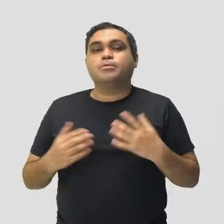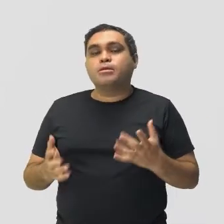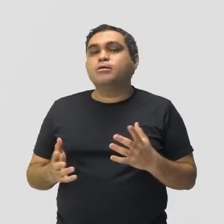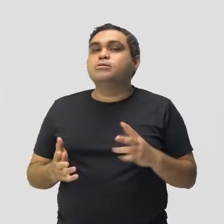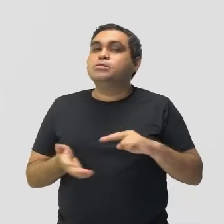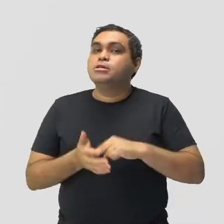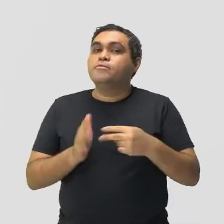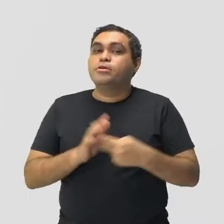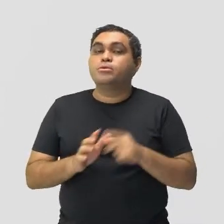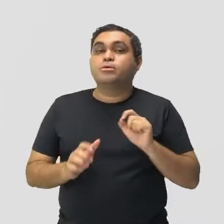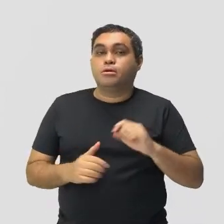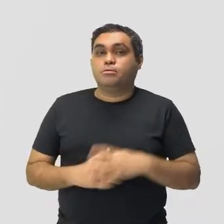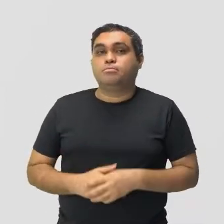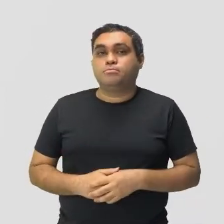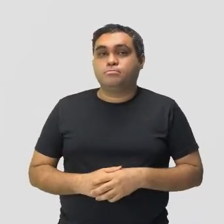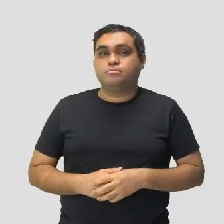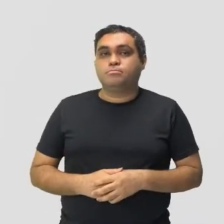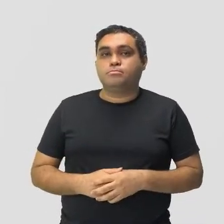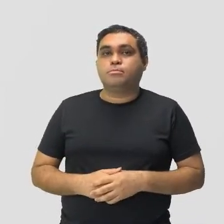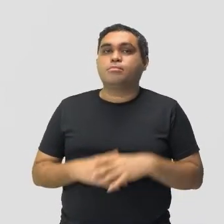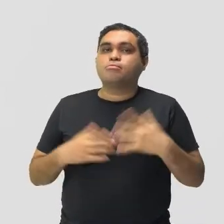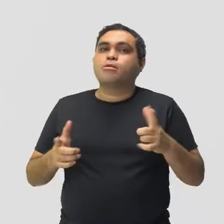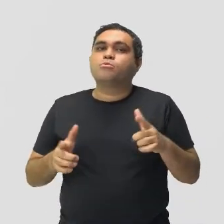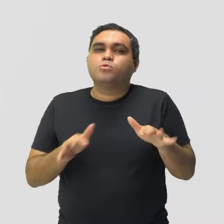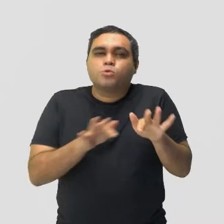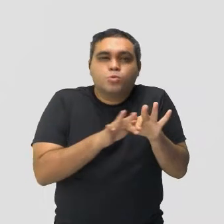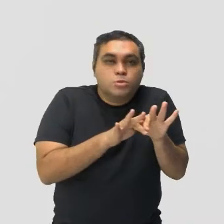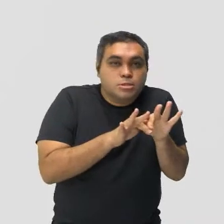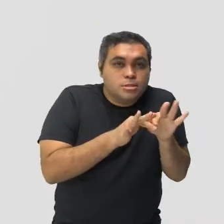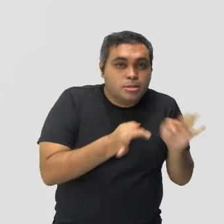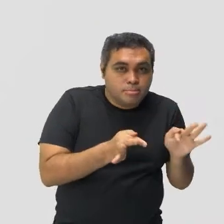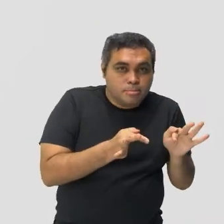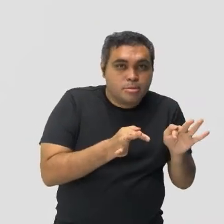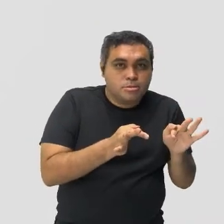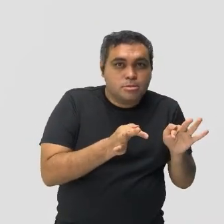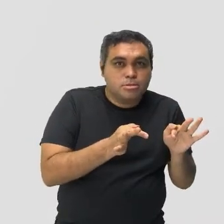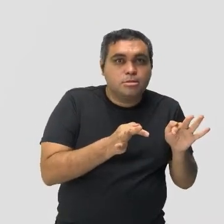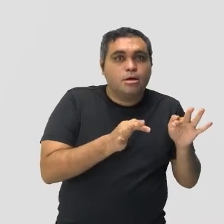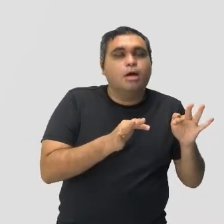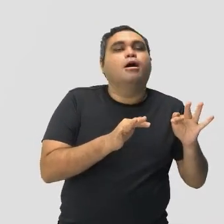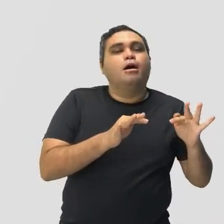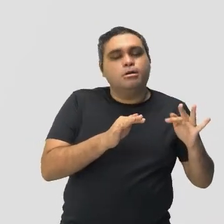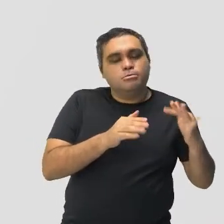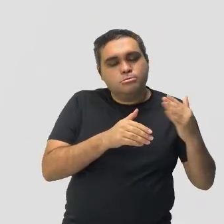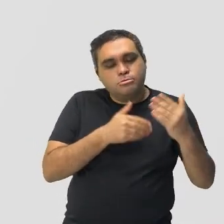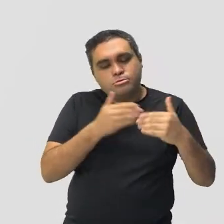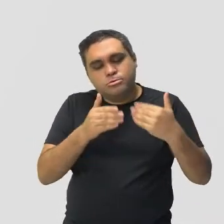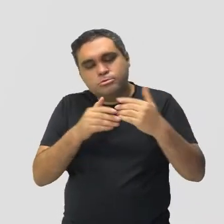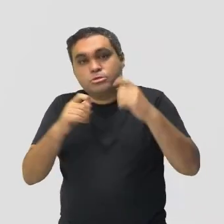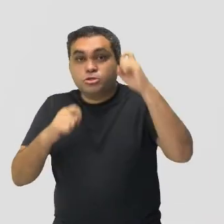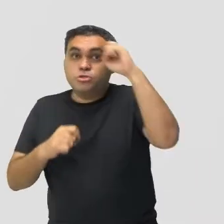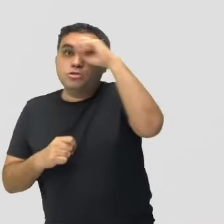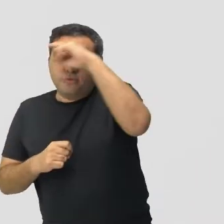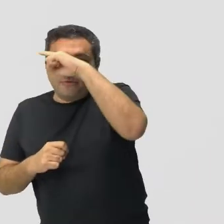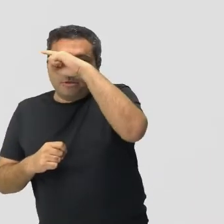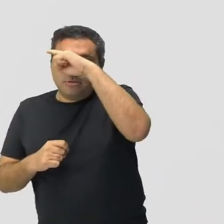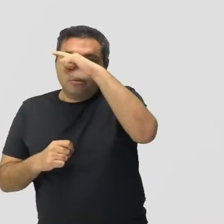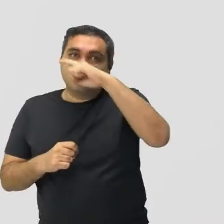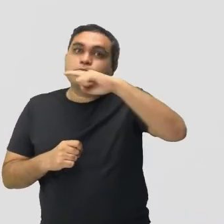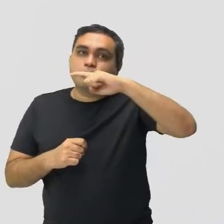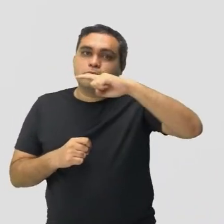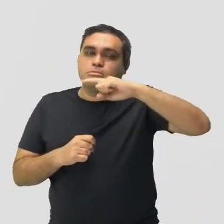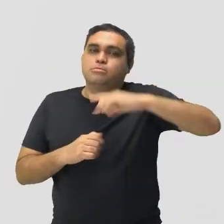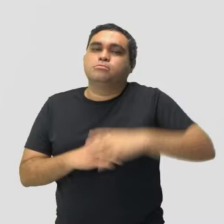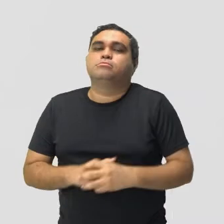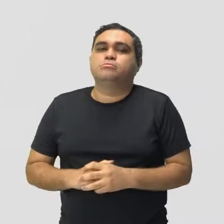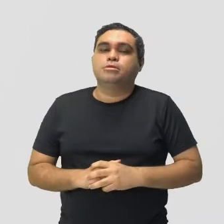eu preciso partir das coisas mais simples para as coisas mais difíceis. Então, qual é o ensinamento do